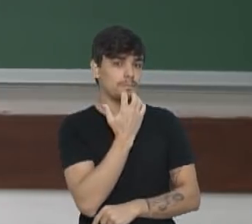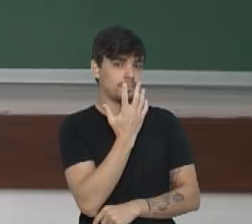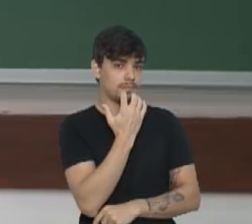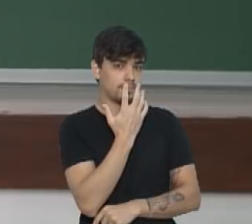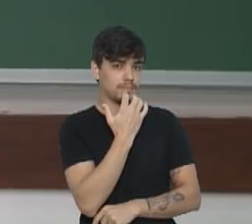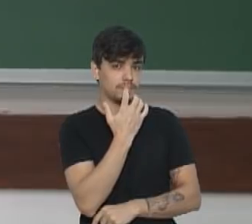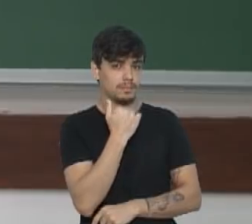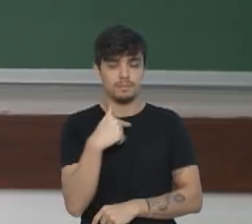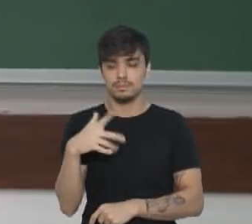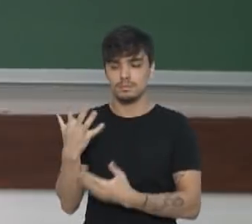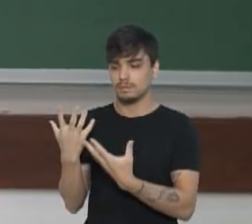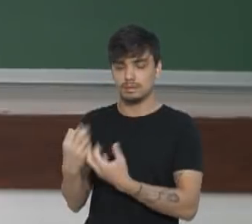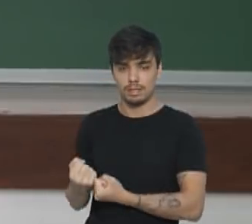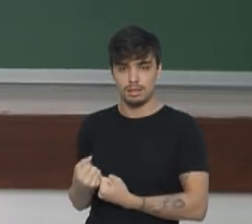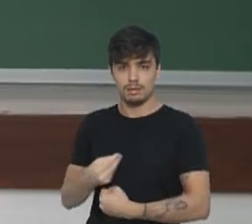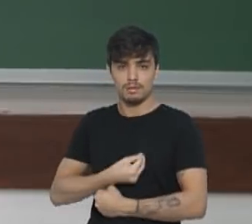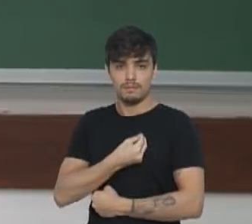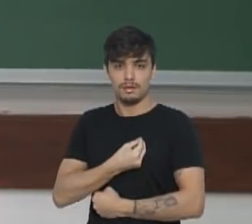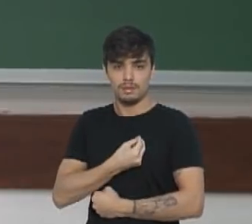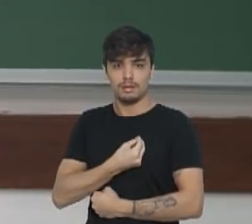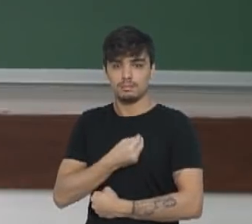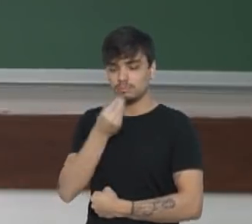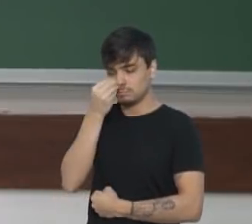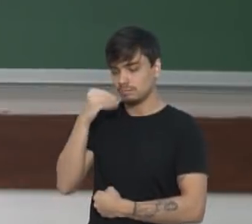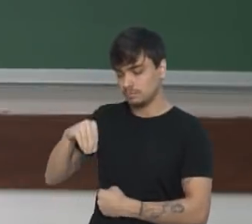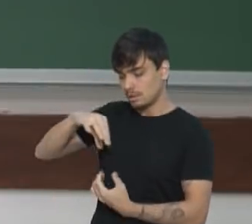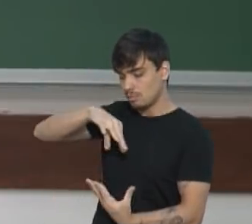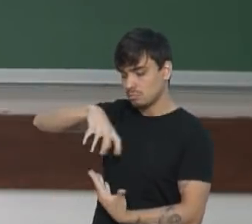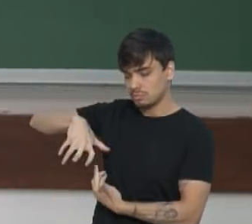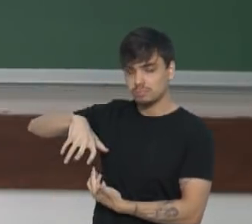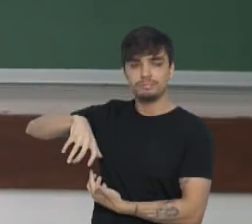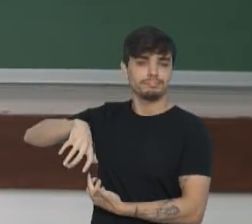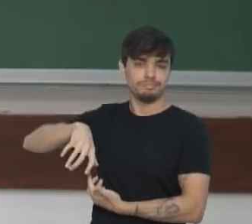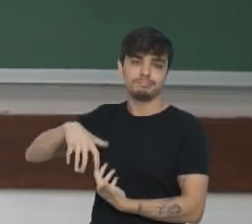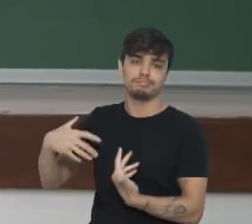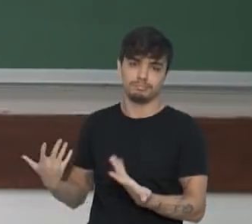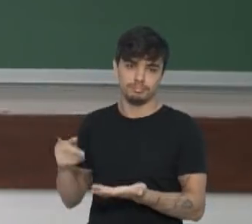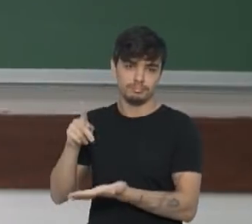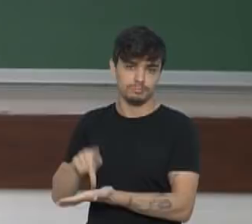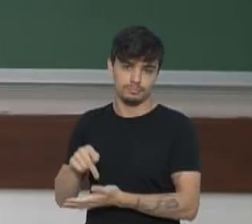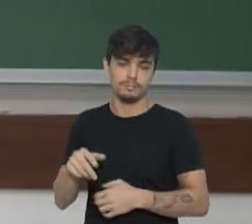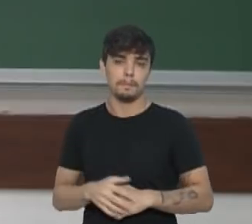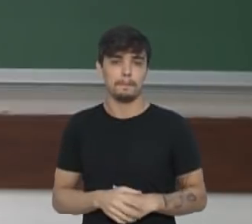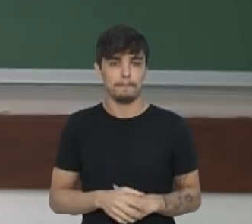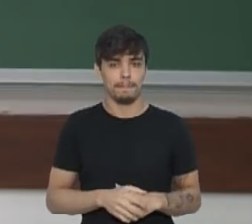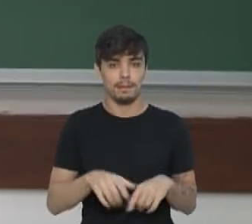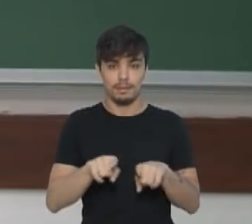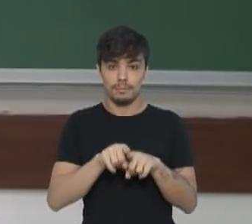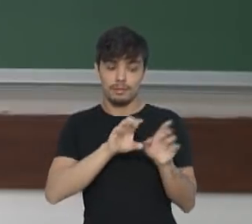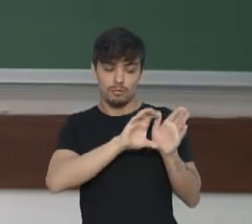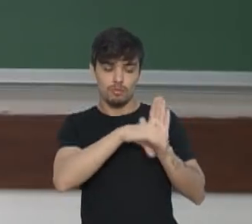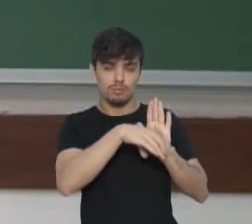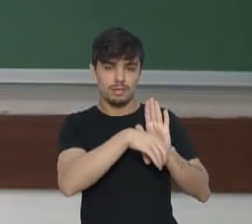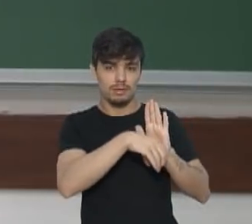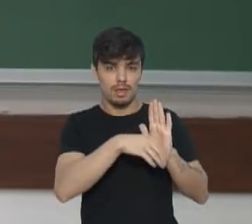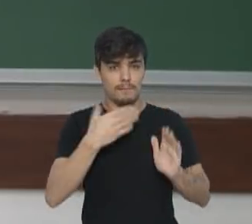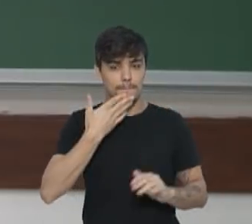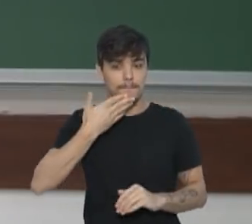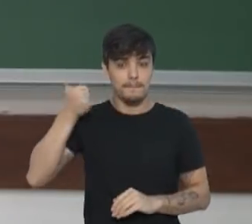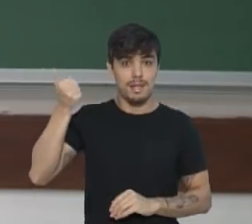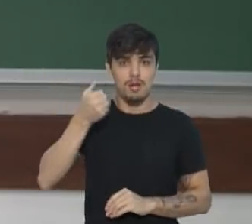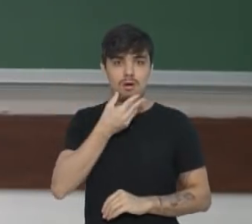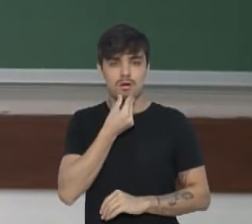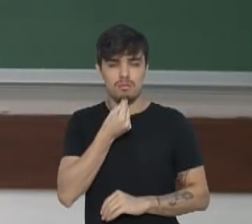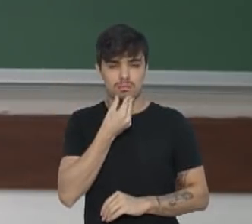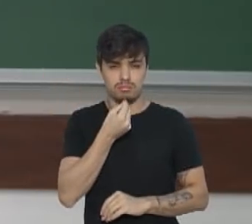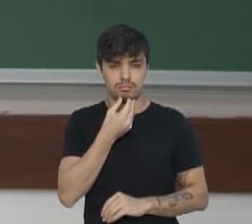você não aceitar o mundo como ele realmente é. E daí vem, né, o nosso conceito do além do homem para tentar superar isso aí, tá?